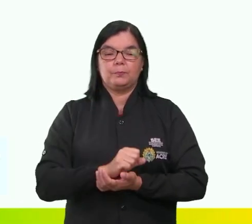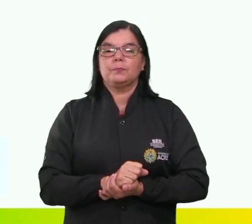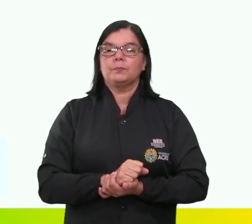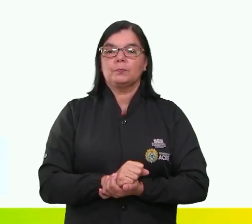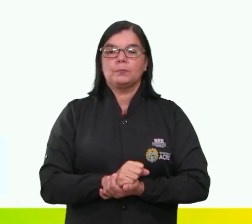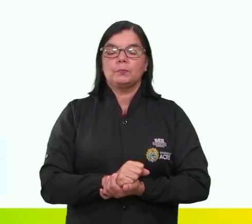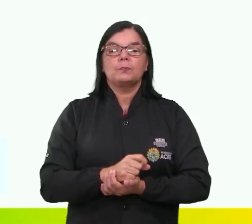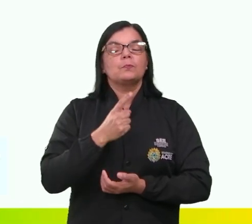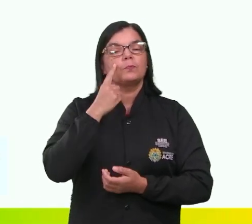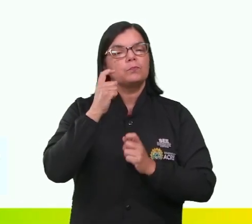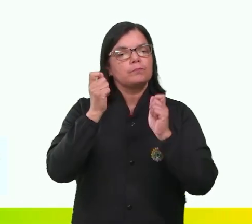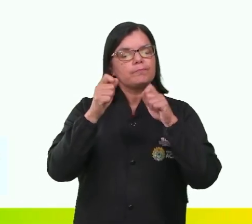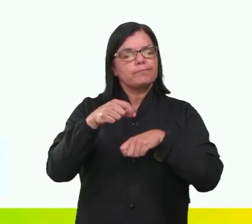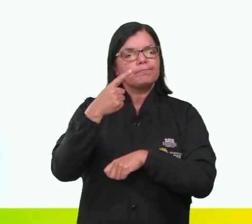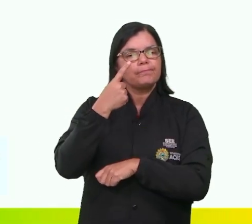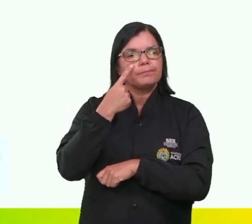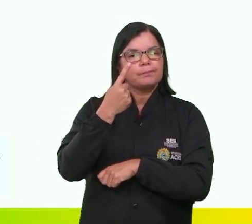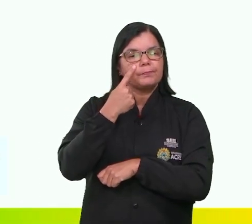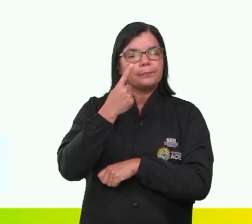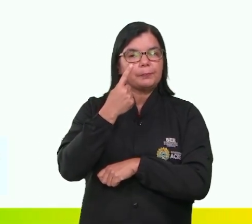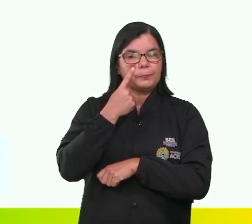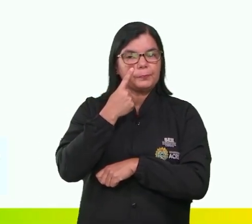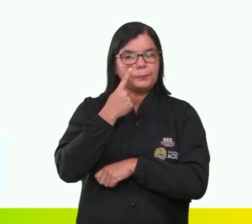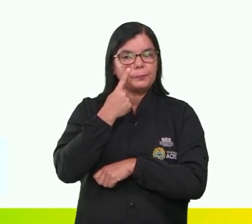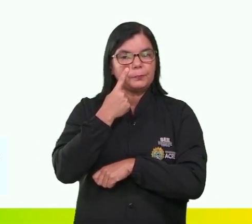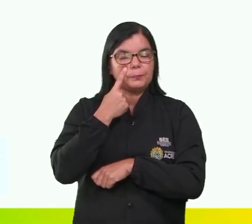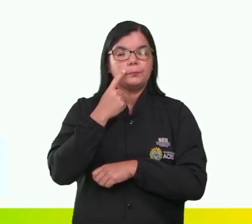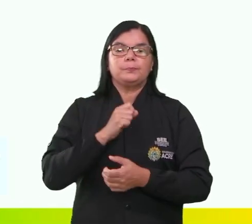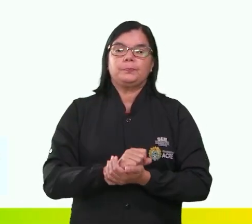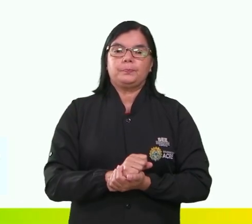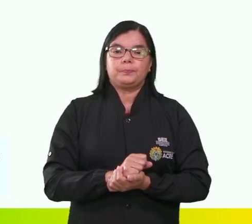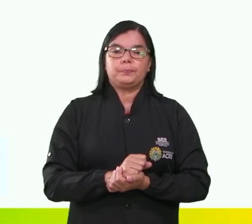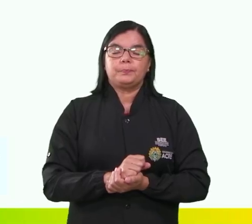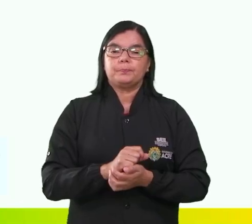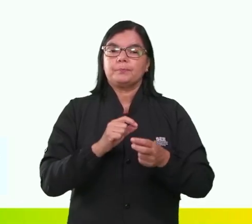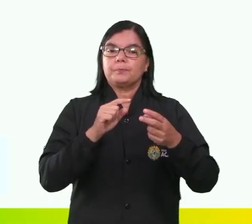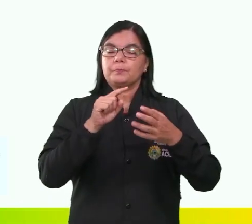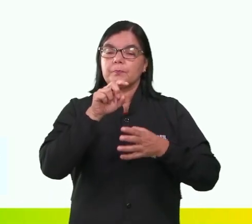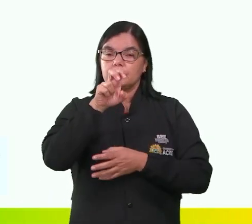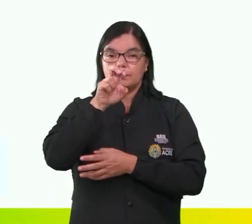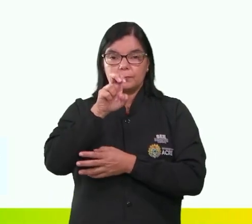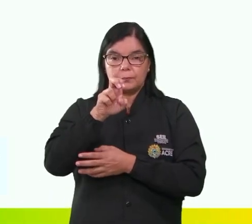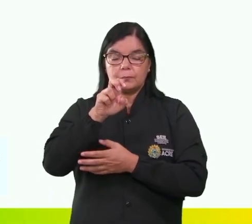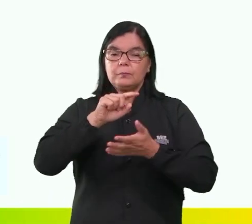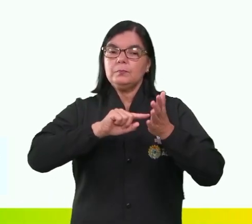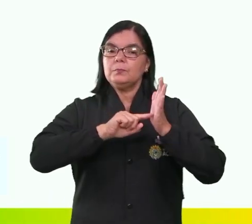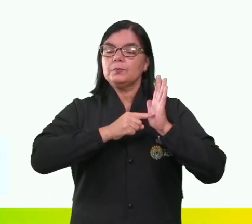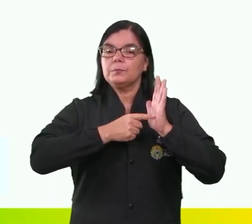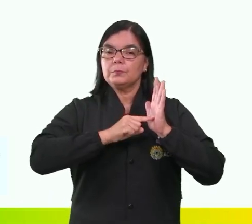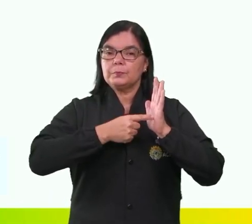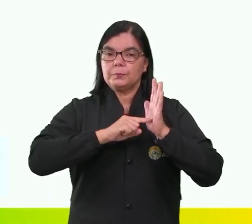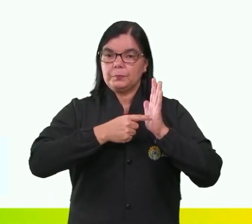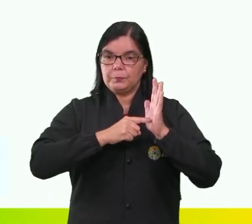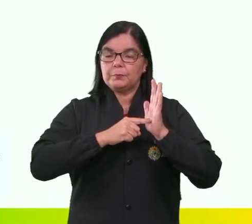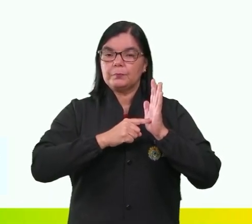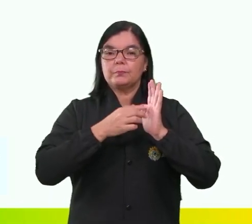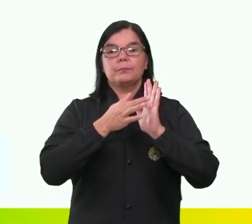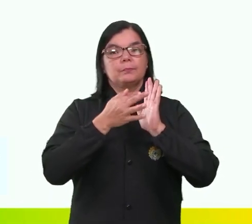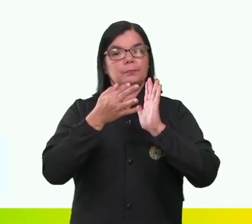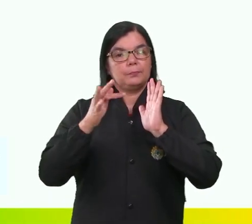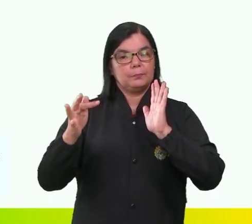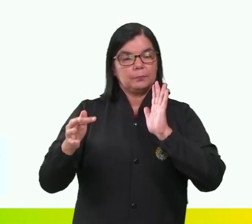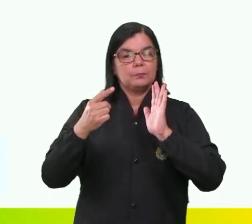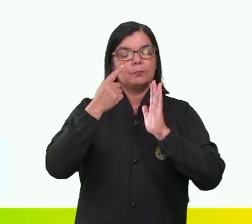onde nós podemos observar 5 pontos aqui nessa função, mas